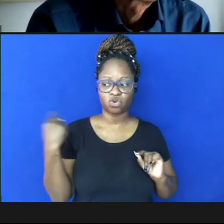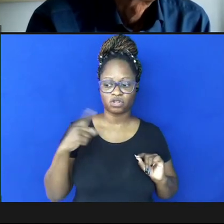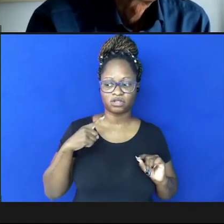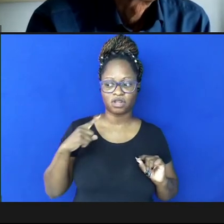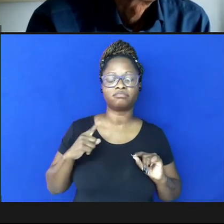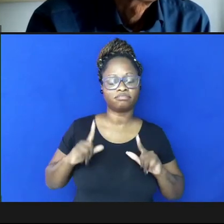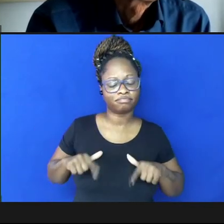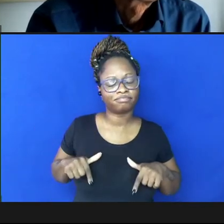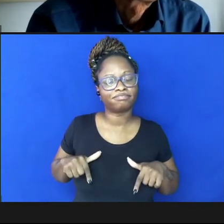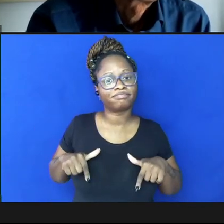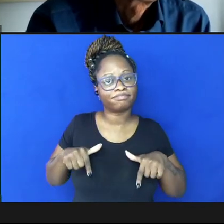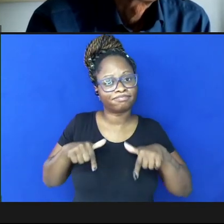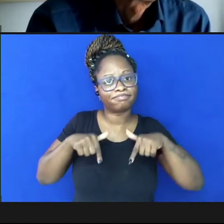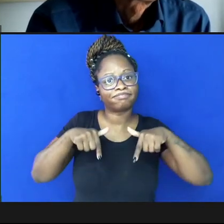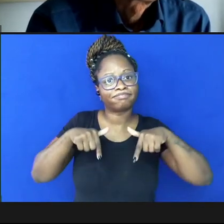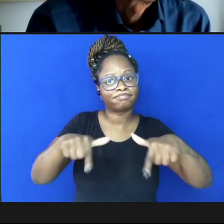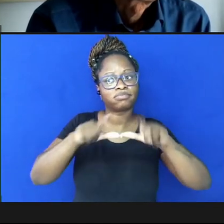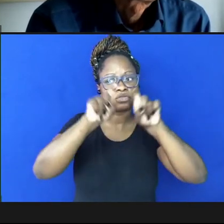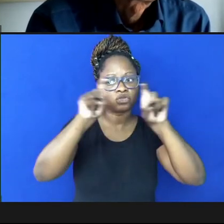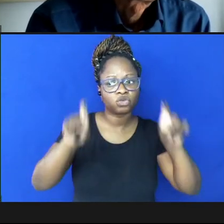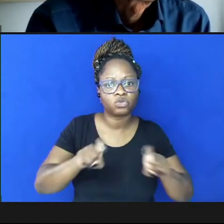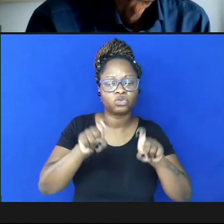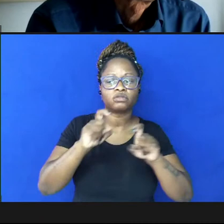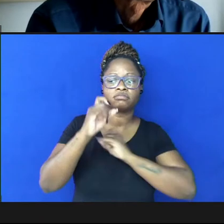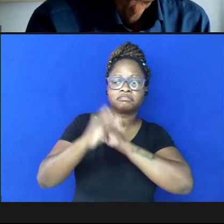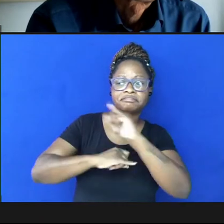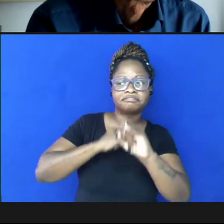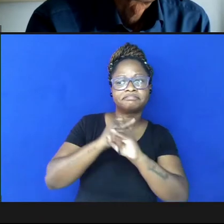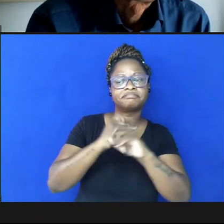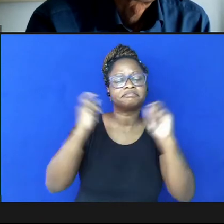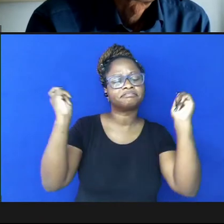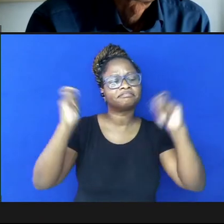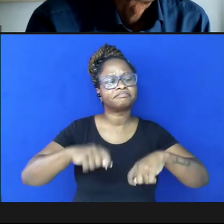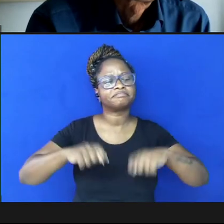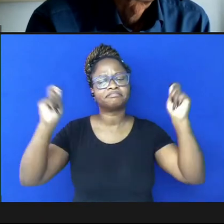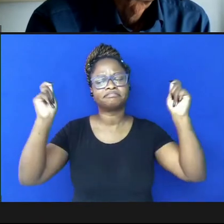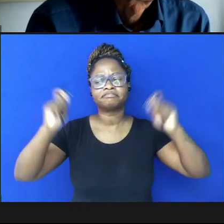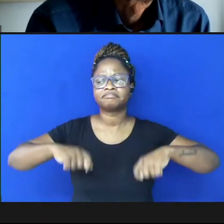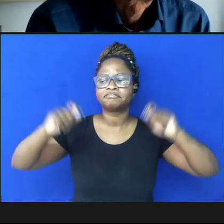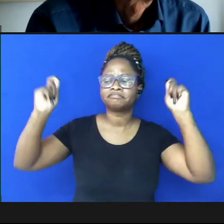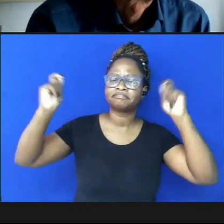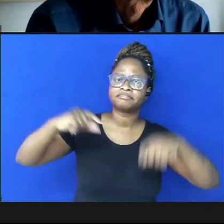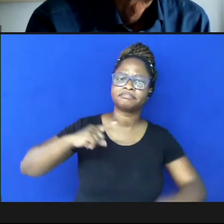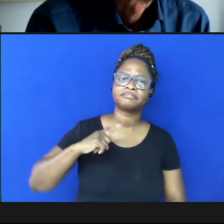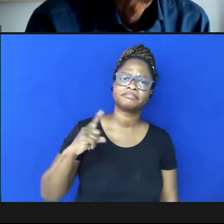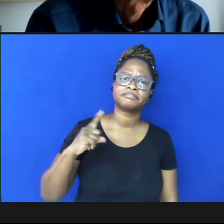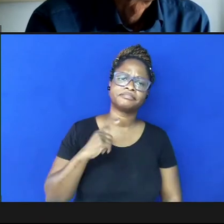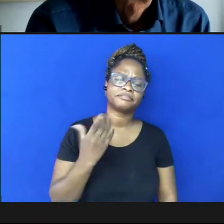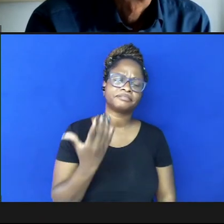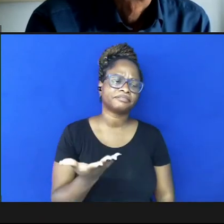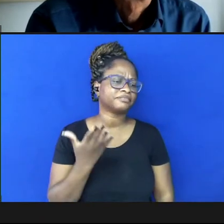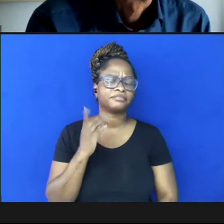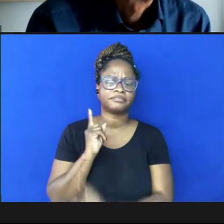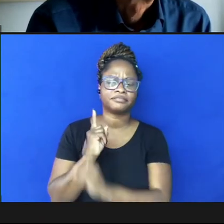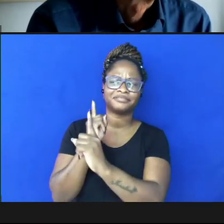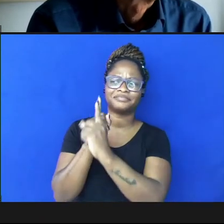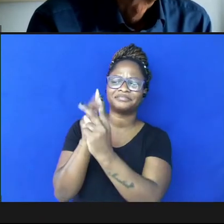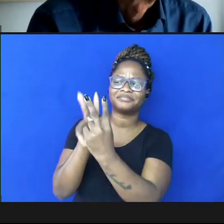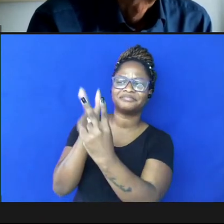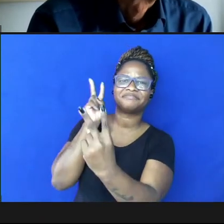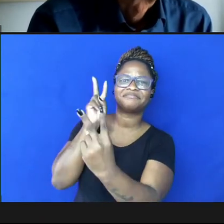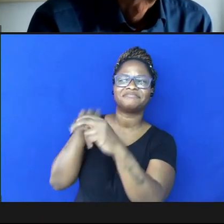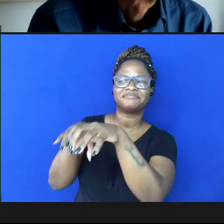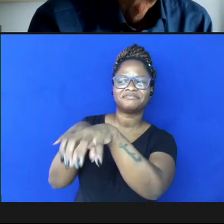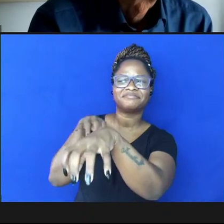ferramentas de computador e internet que nos permite ter esses encontros. Foi muito bom tê-lo